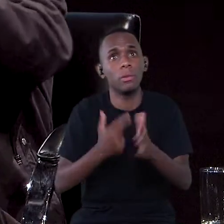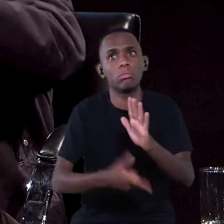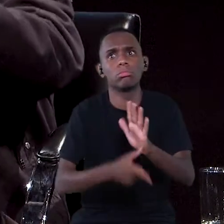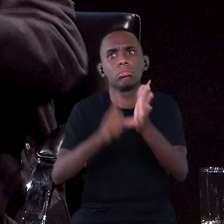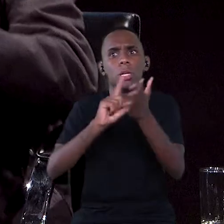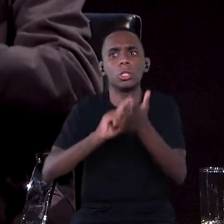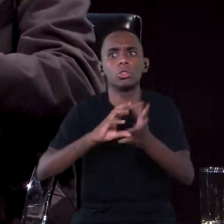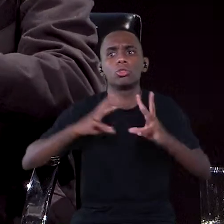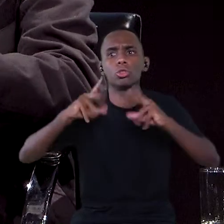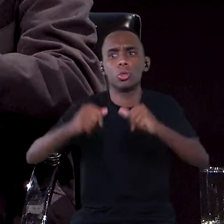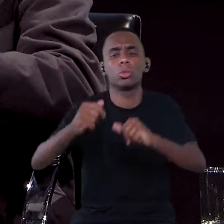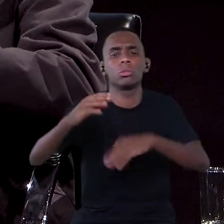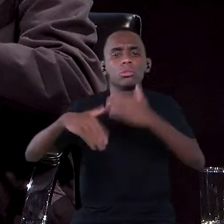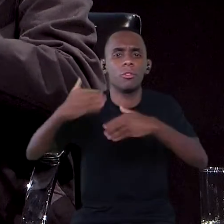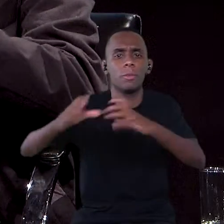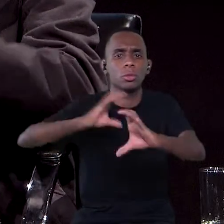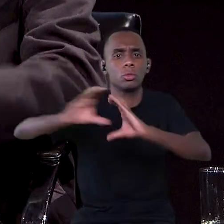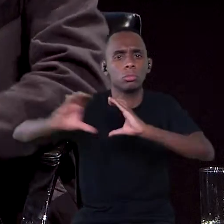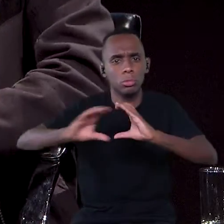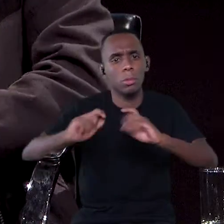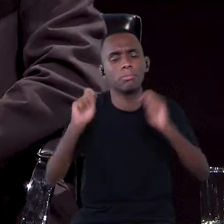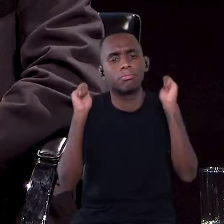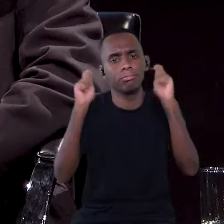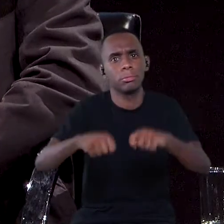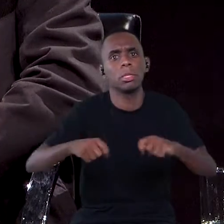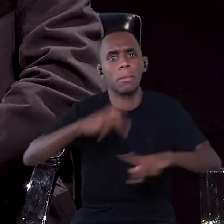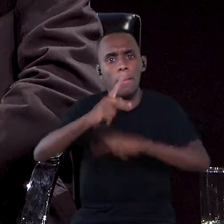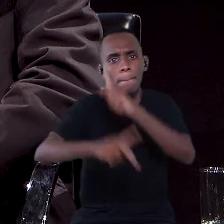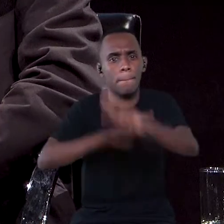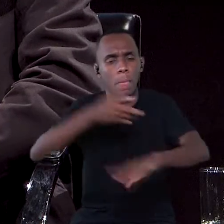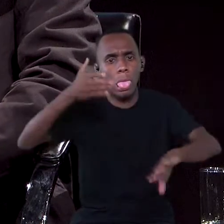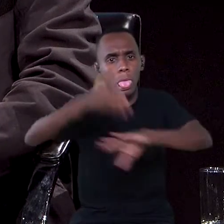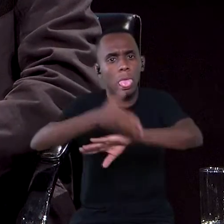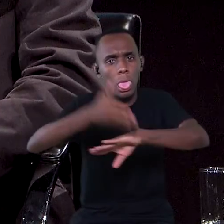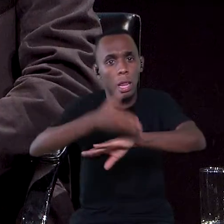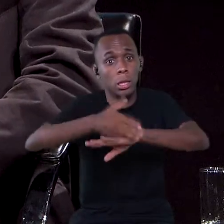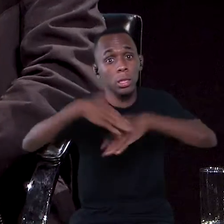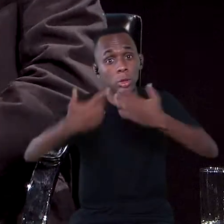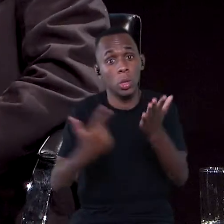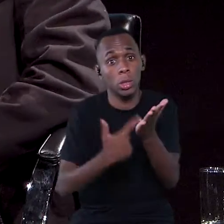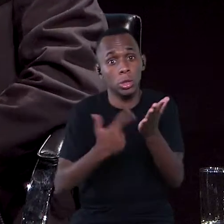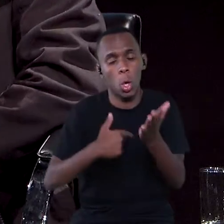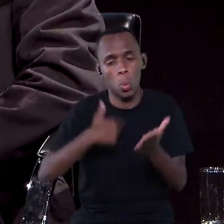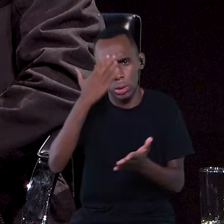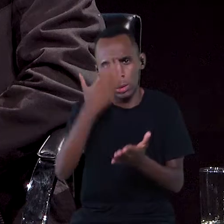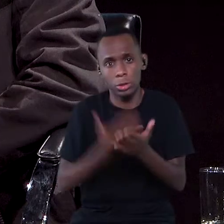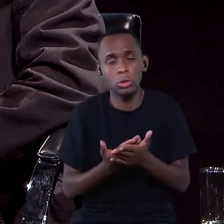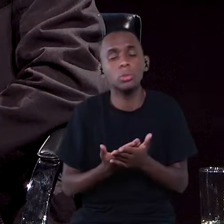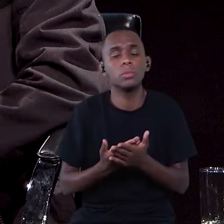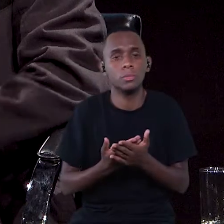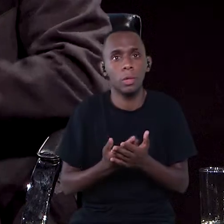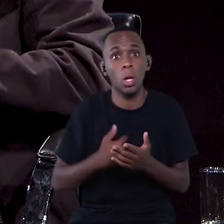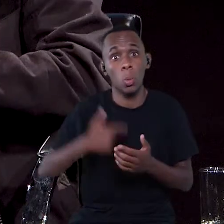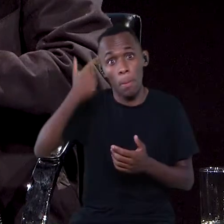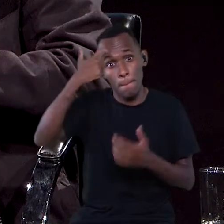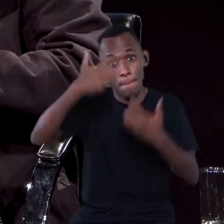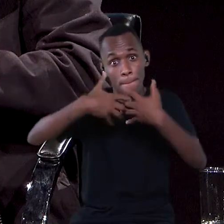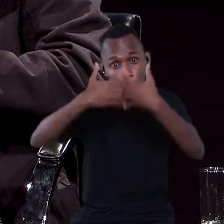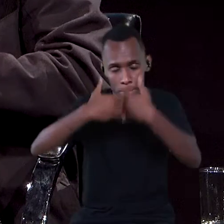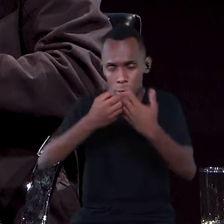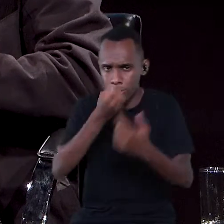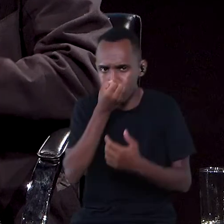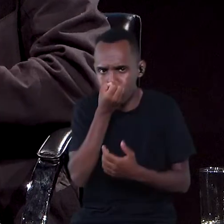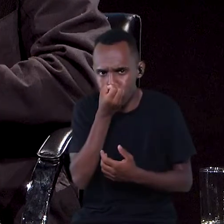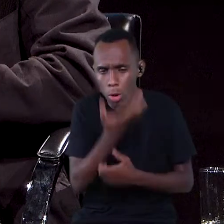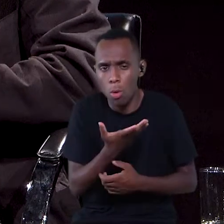todo o processo comunicacional já estava lá, até com um alcance de público muito maior. Então, a literatura, eu acho que, de novo, eu penso, para mim, muito